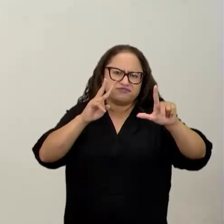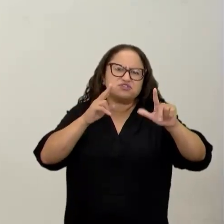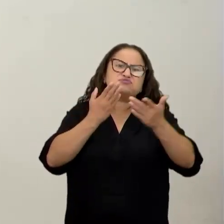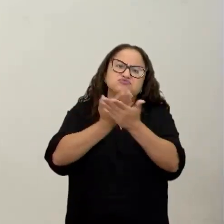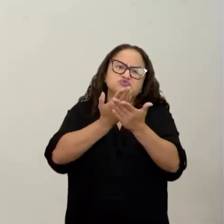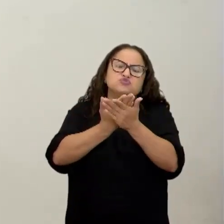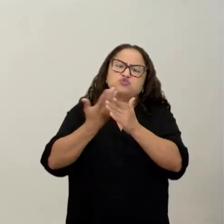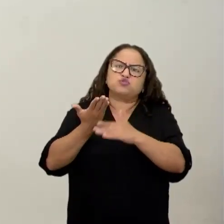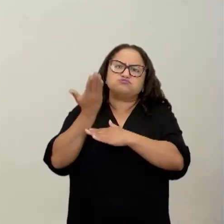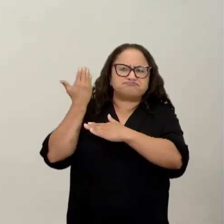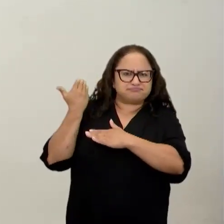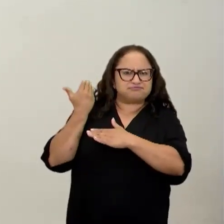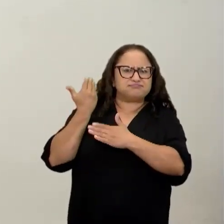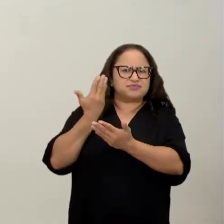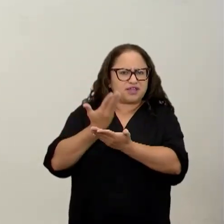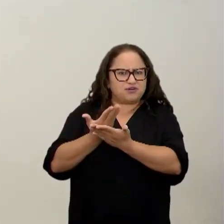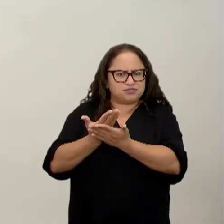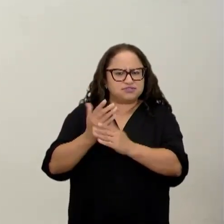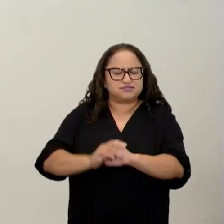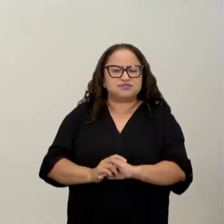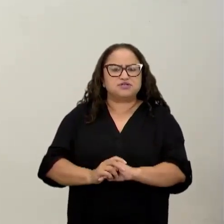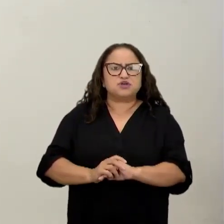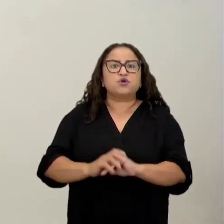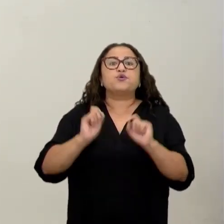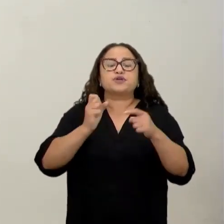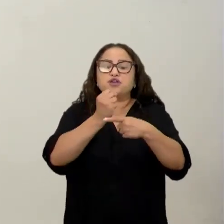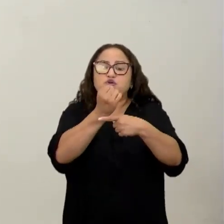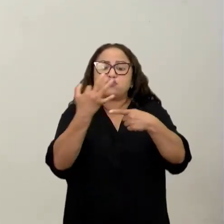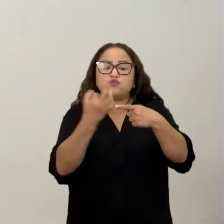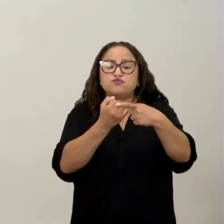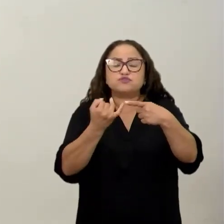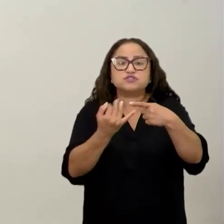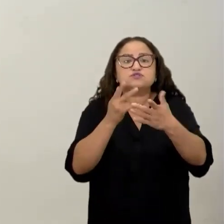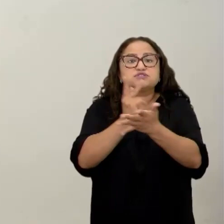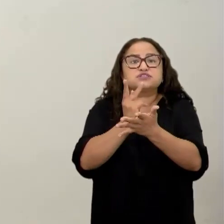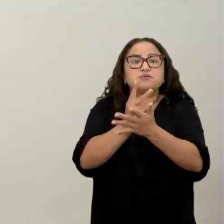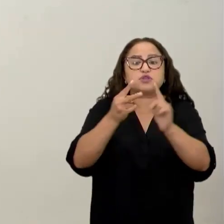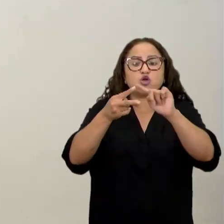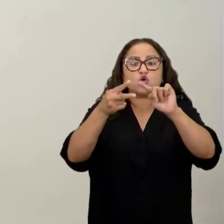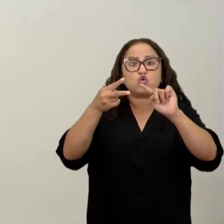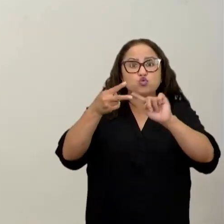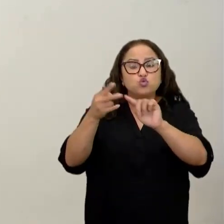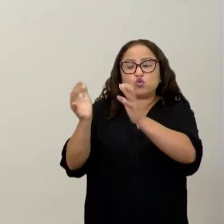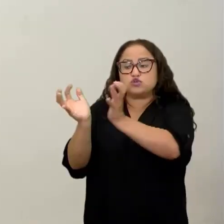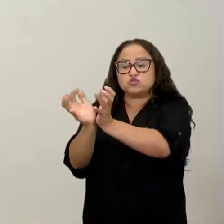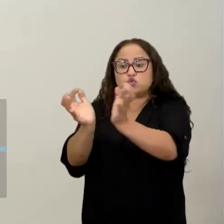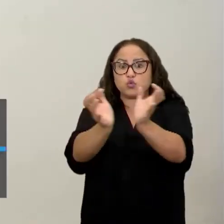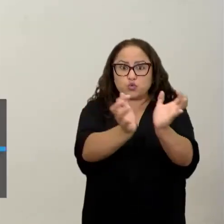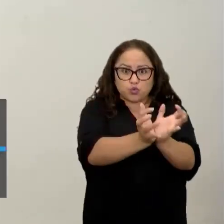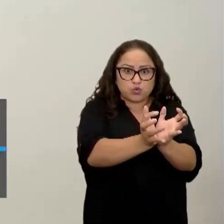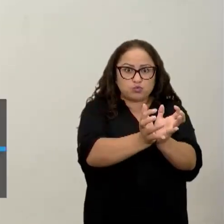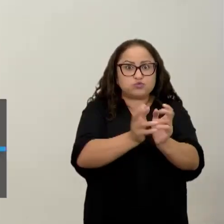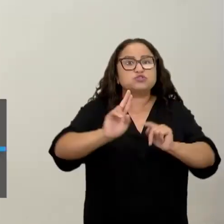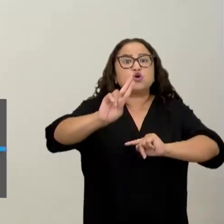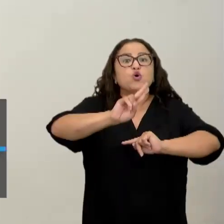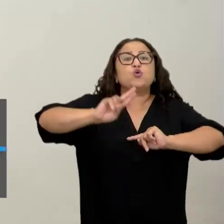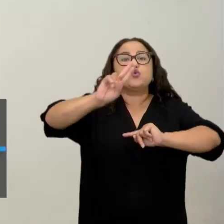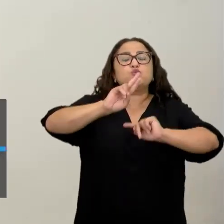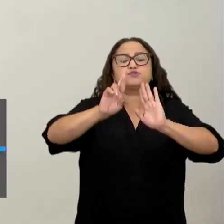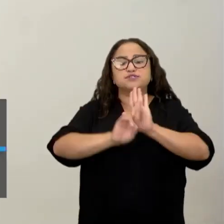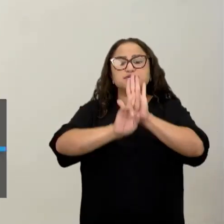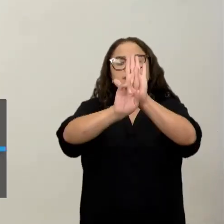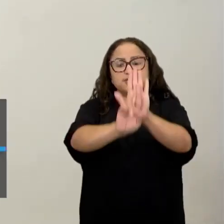também no ano passado que uma função é quando você tem uma relação entre duas dois conjuntos né e a gente usa